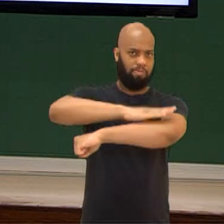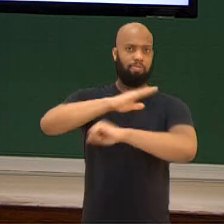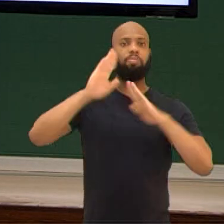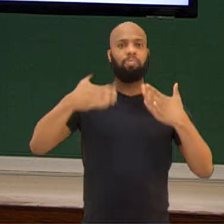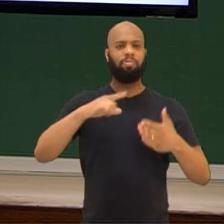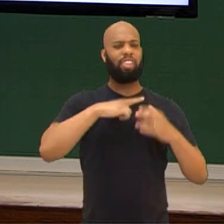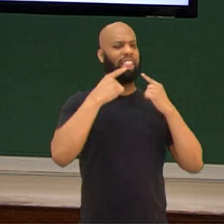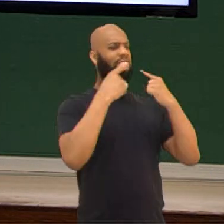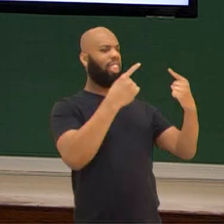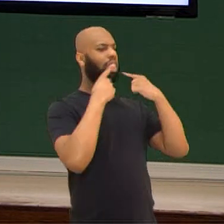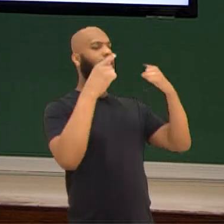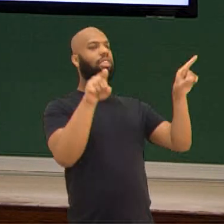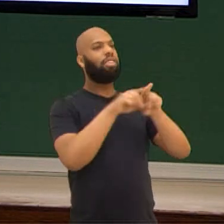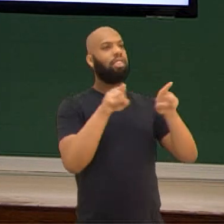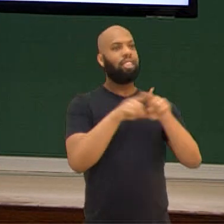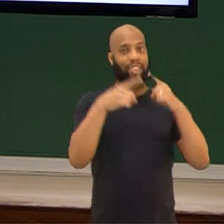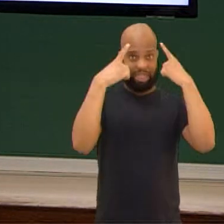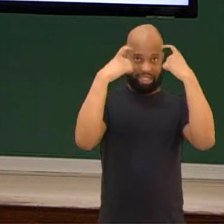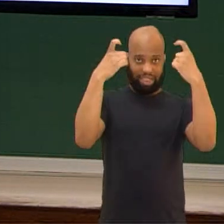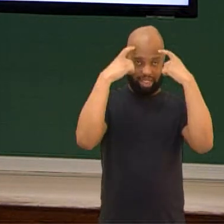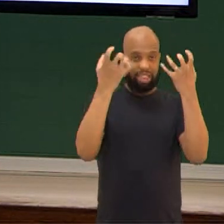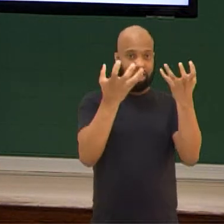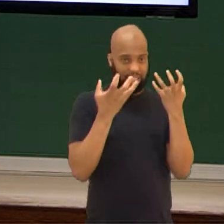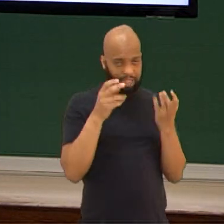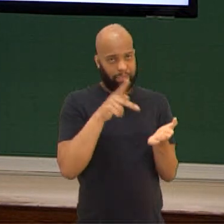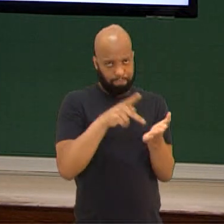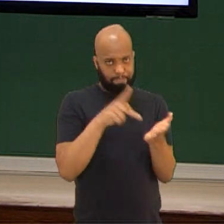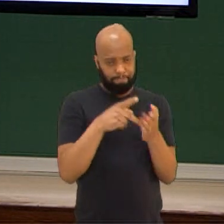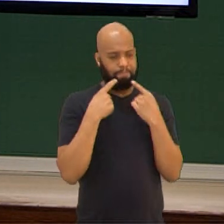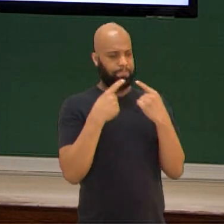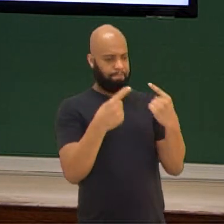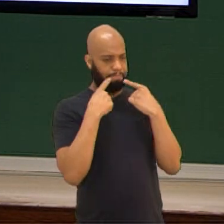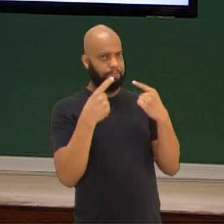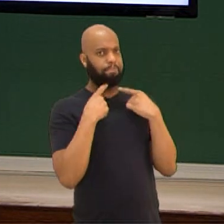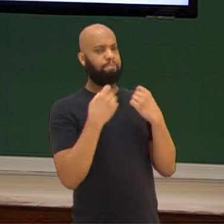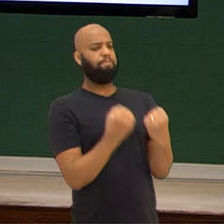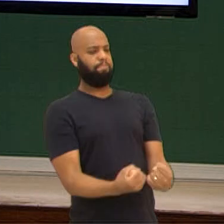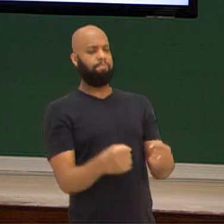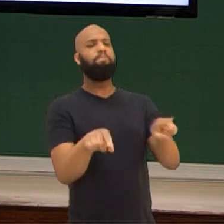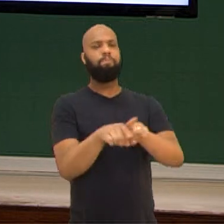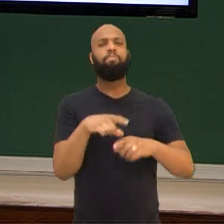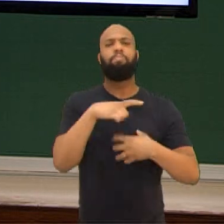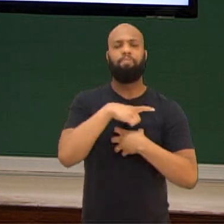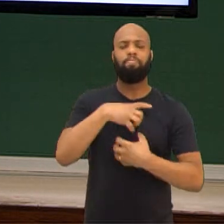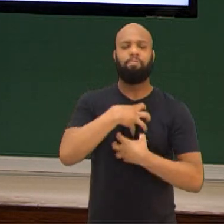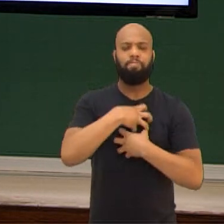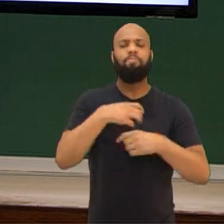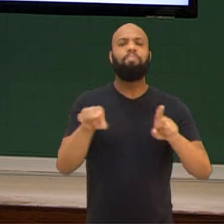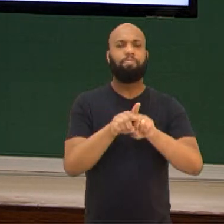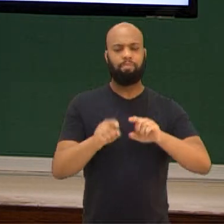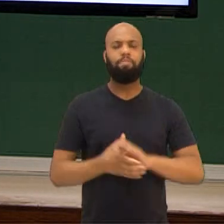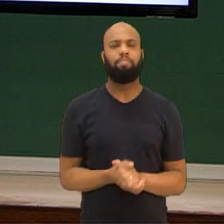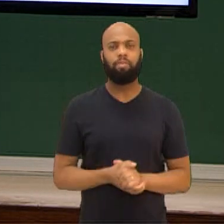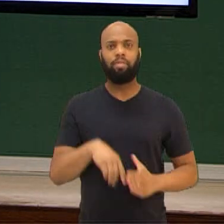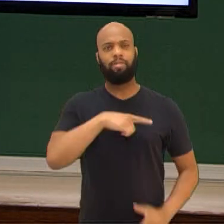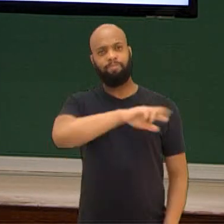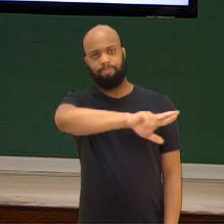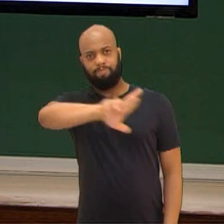foi muito criticado também. A ideia dele era fazer uma crítica e pegou bem pesada essa crítica.